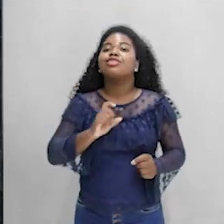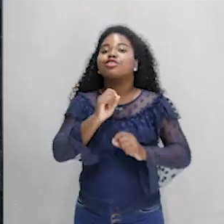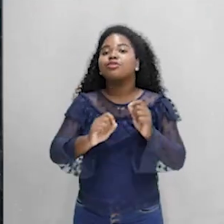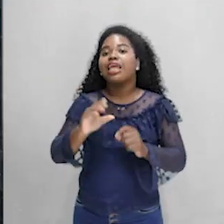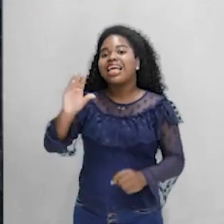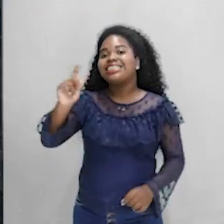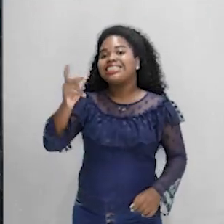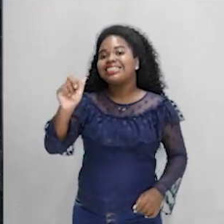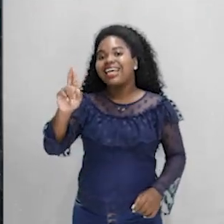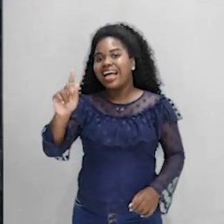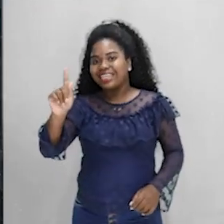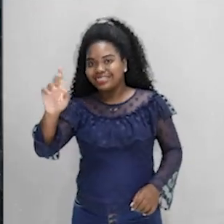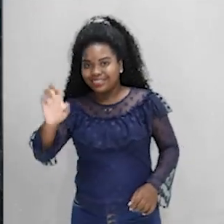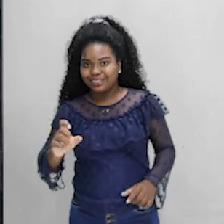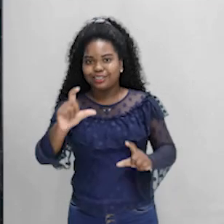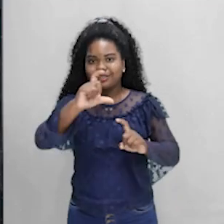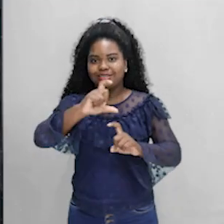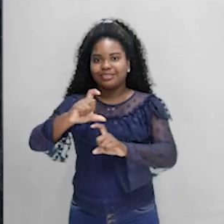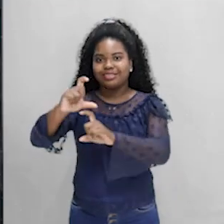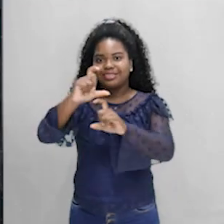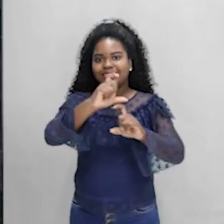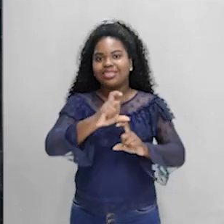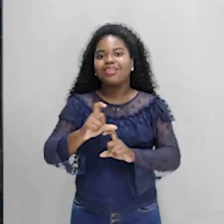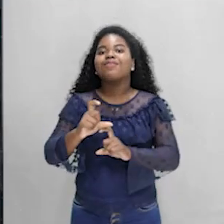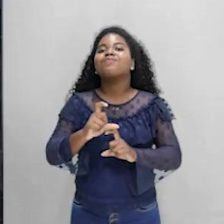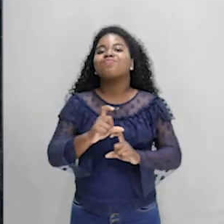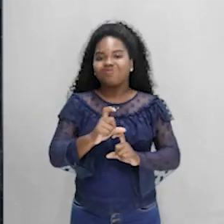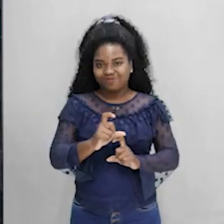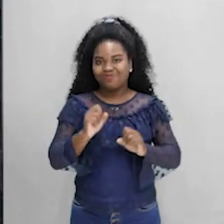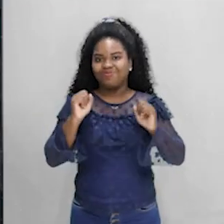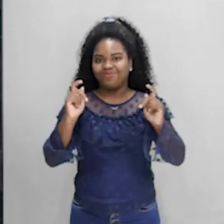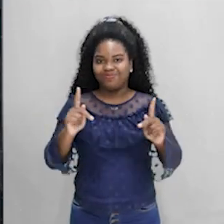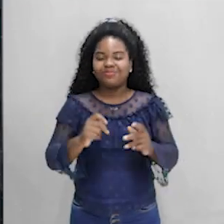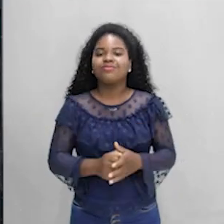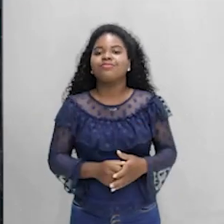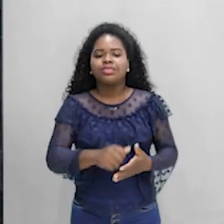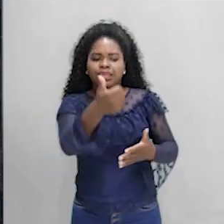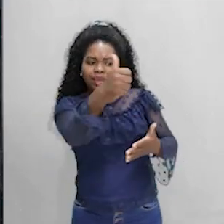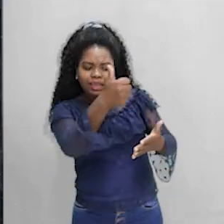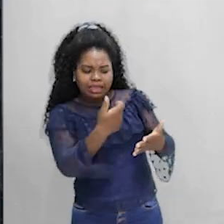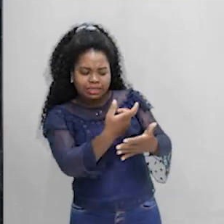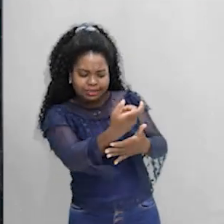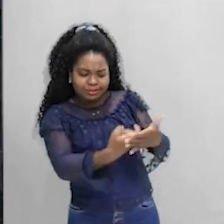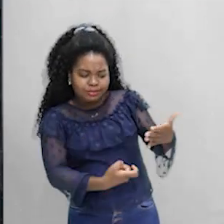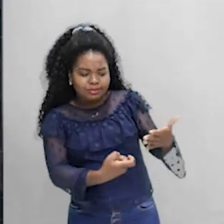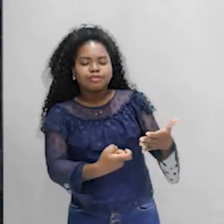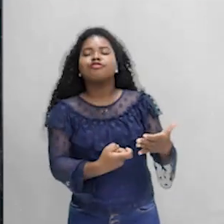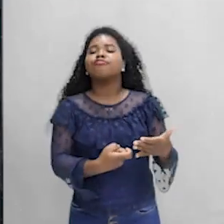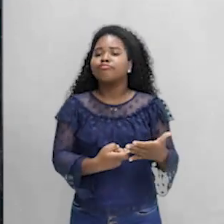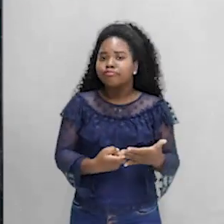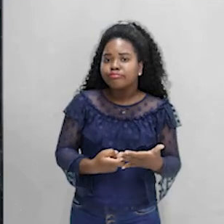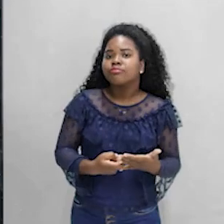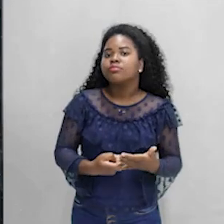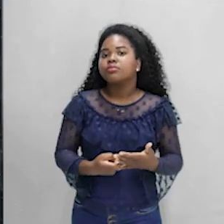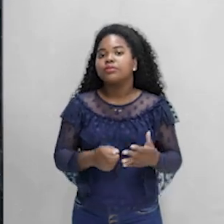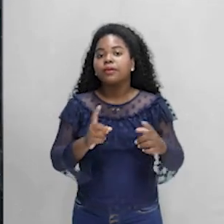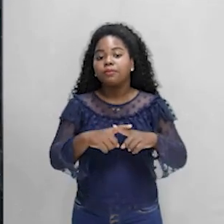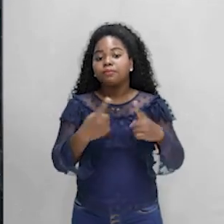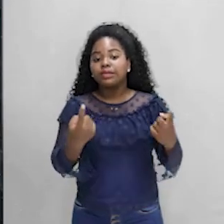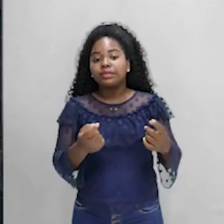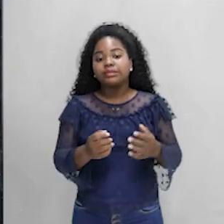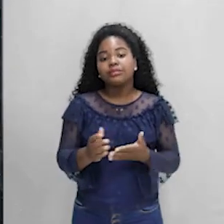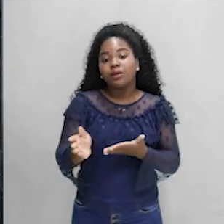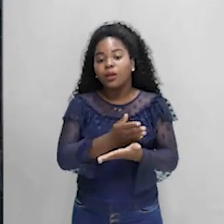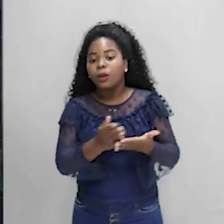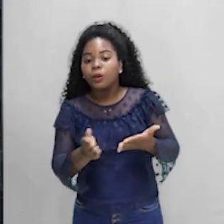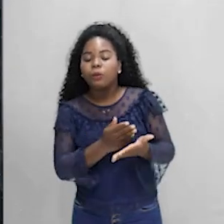charges. Mas interpretá-las, compreendê-las, para isso precisamos de alguns